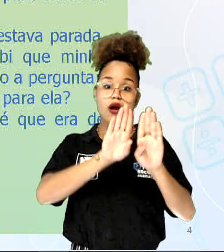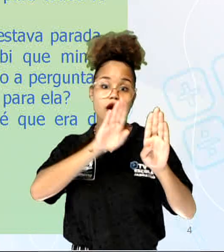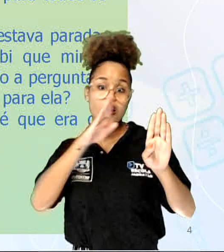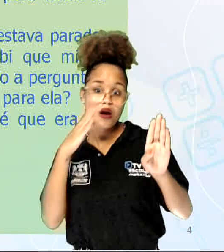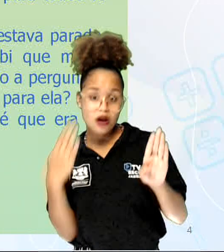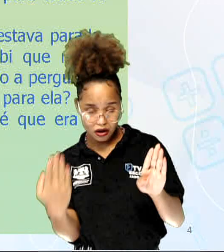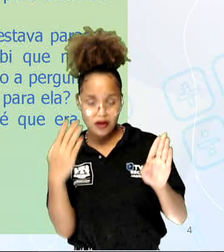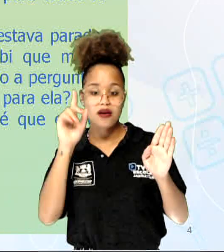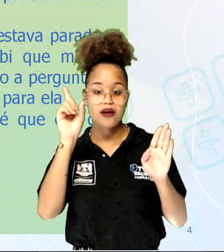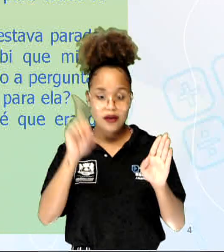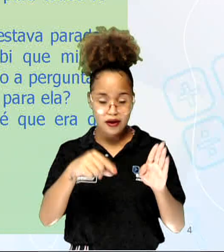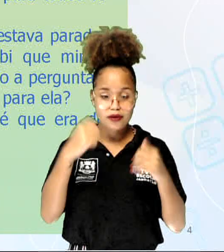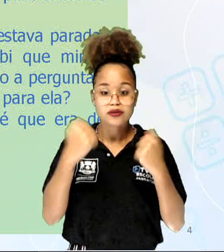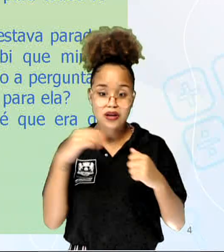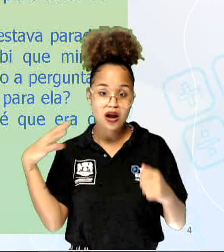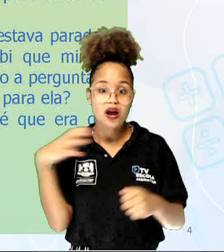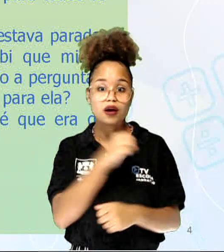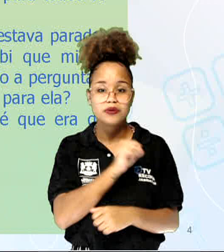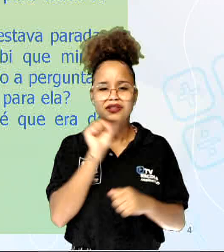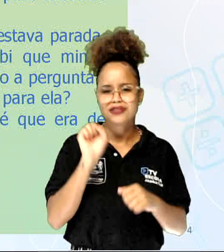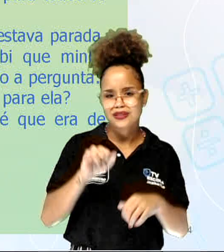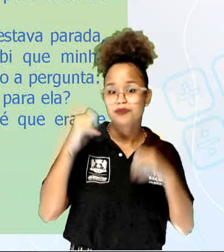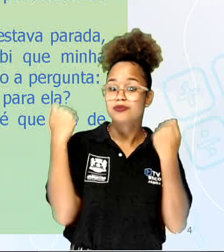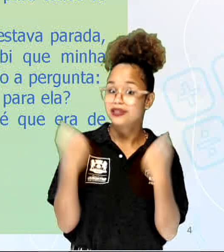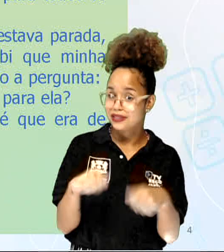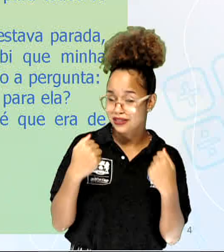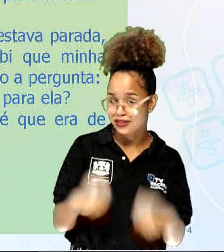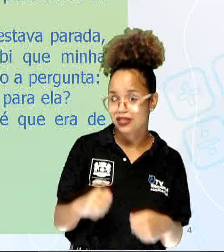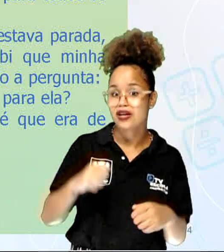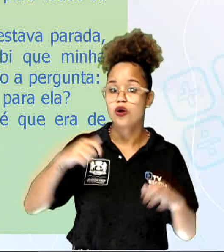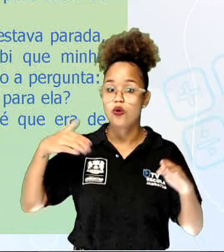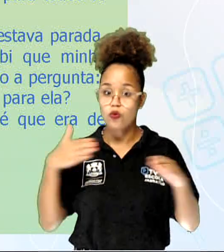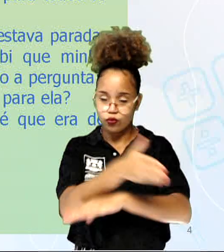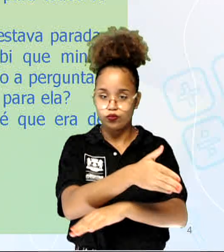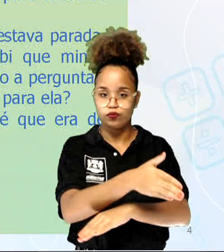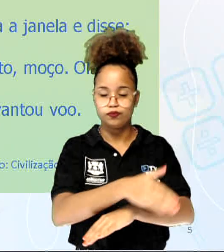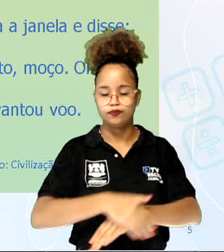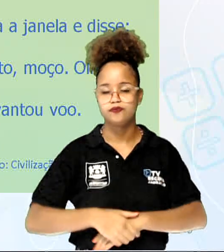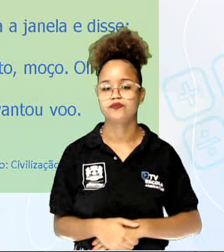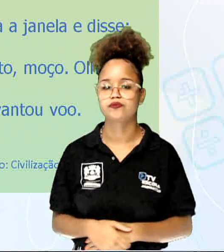que era de emergência, isto é, em caso de necessidade, saísse por ela.